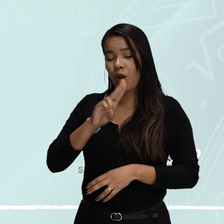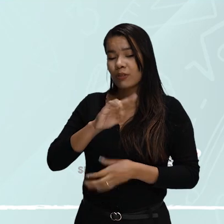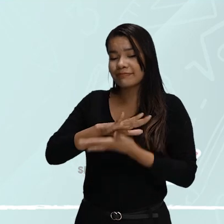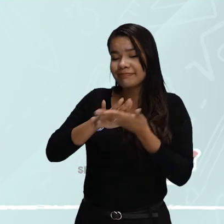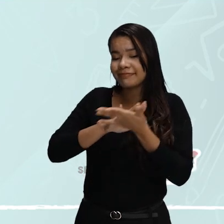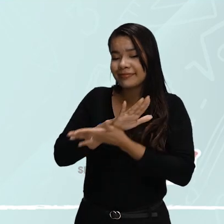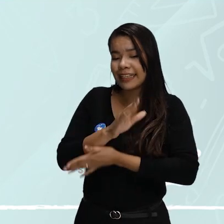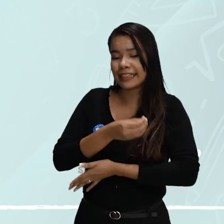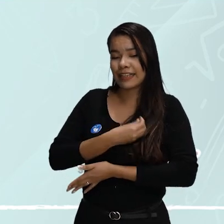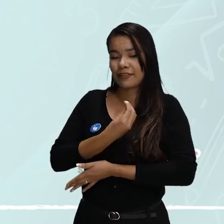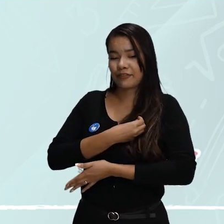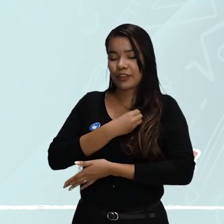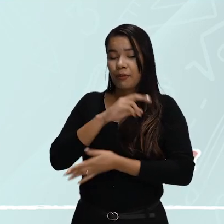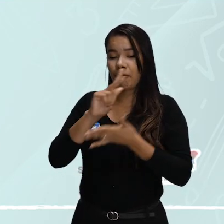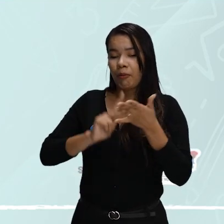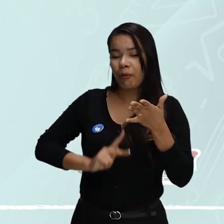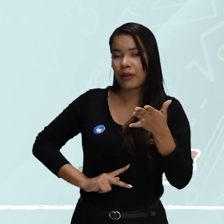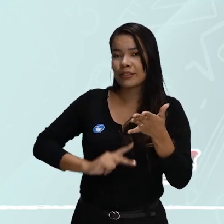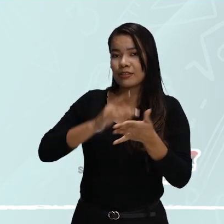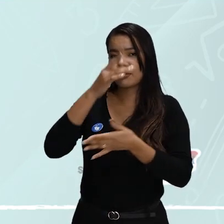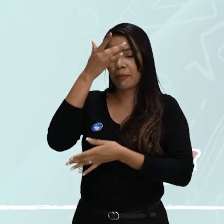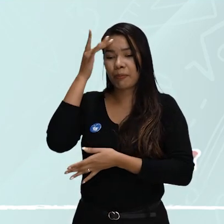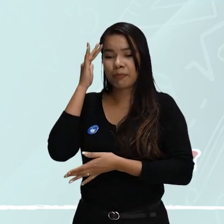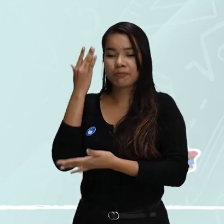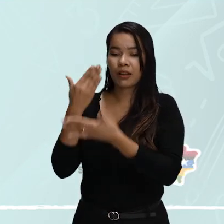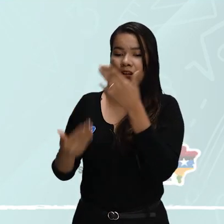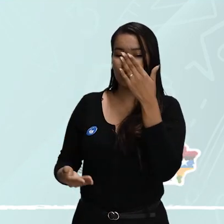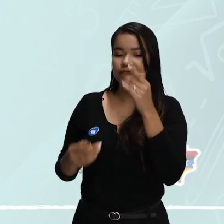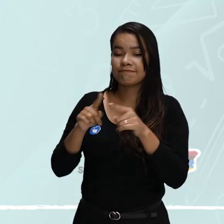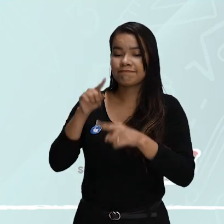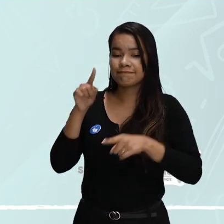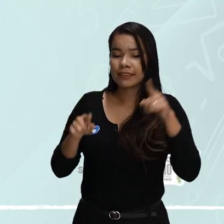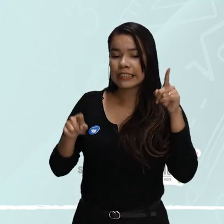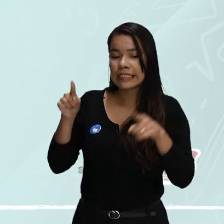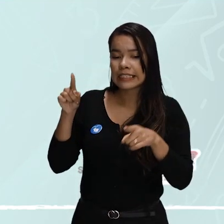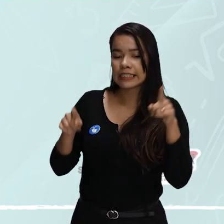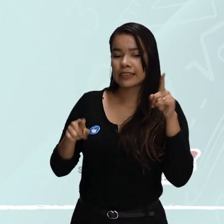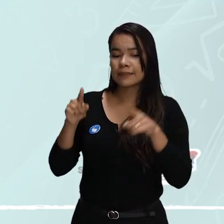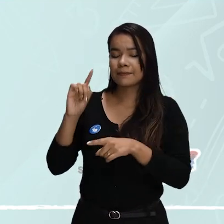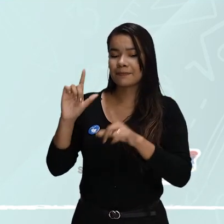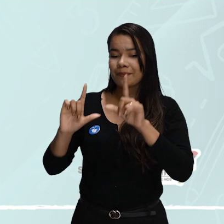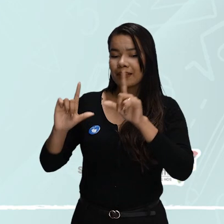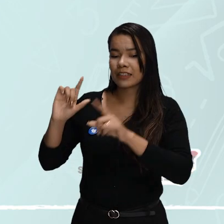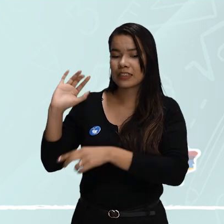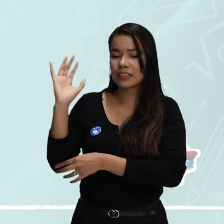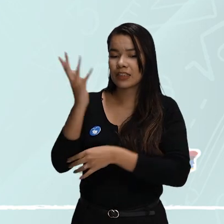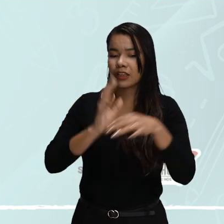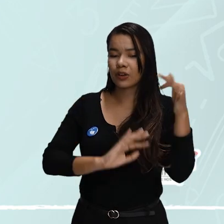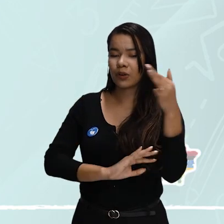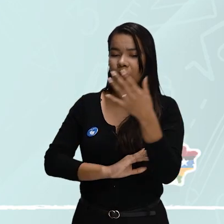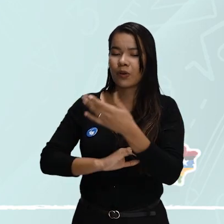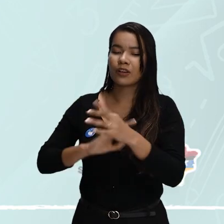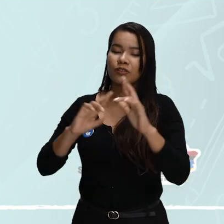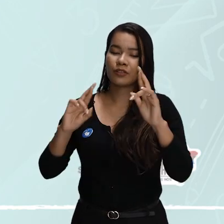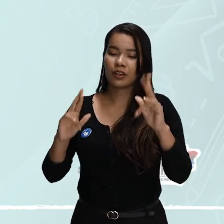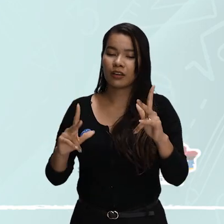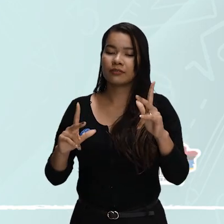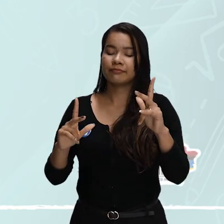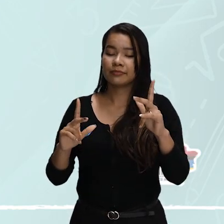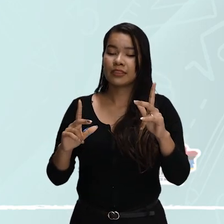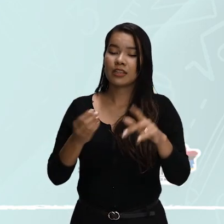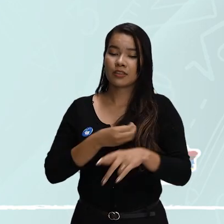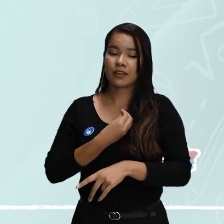poesias de um peregrino variadas como as cenas da natureza, diversas como as fases da vida, mas que se harmonizam